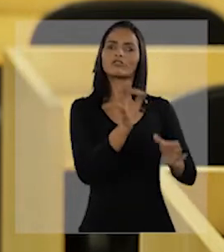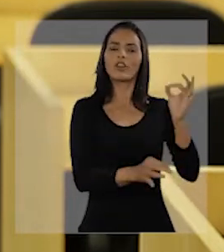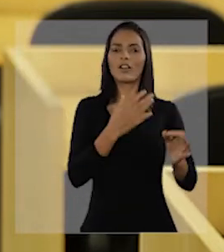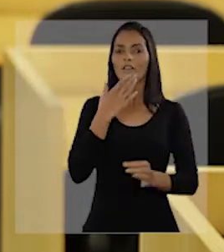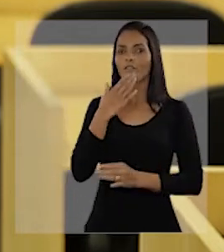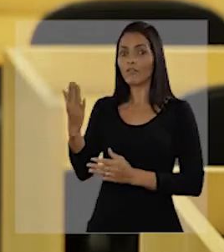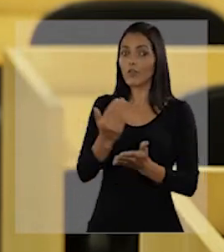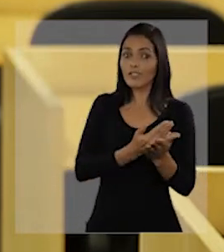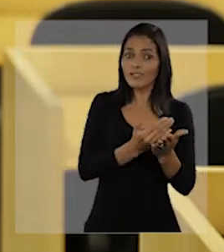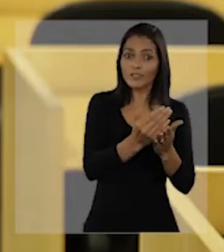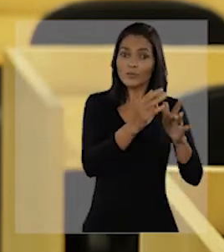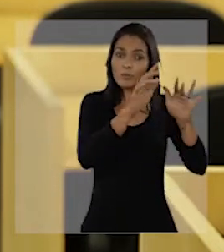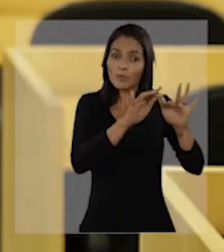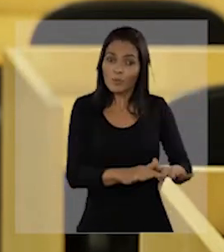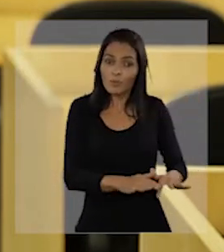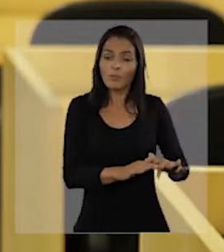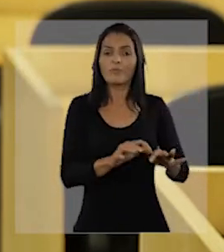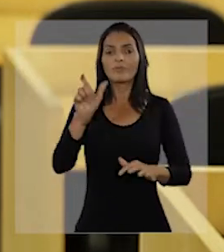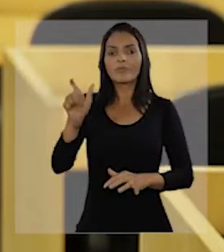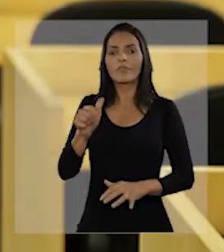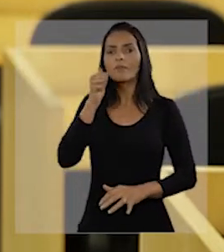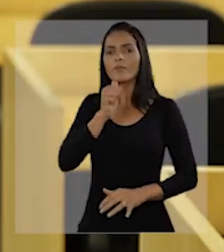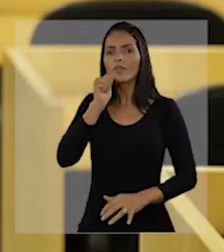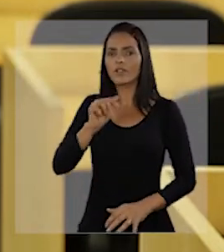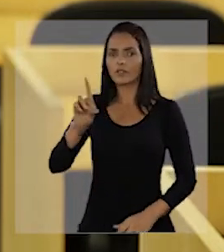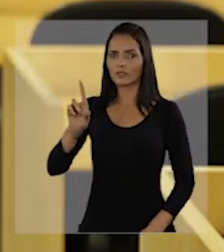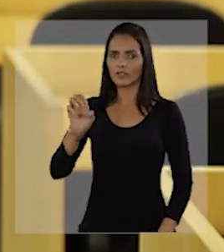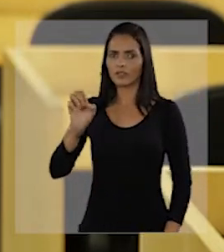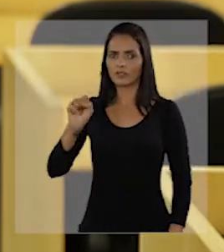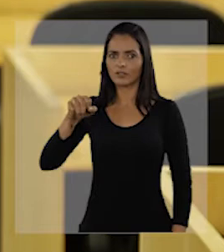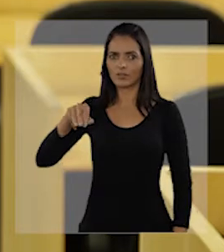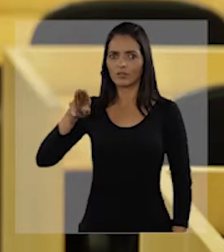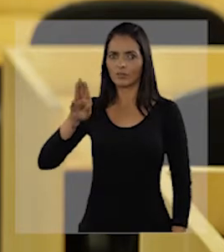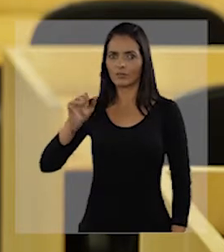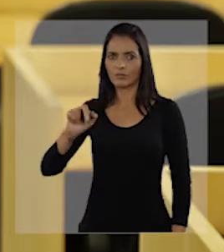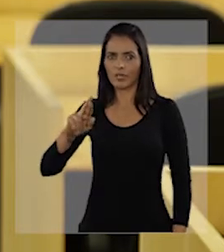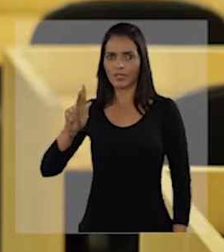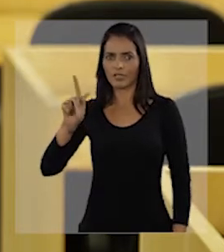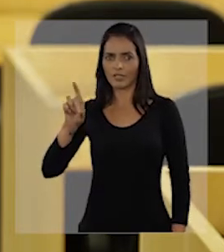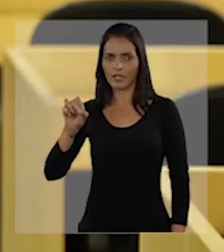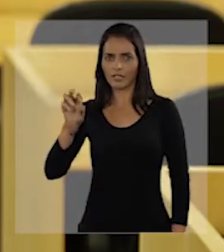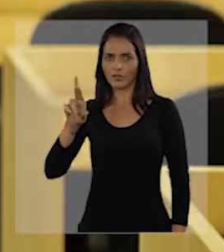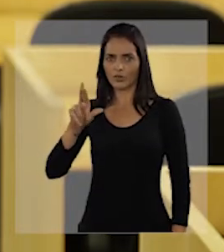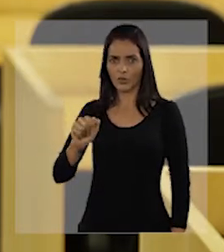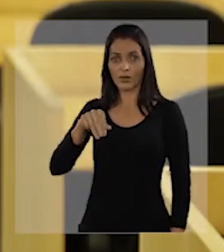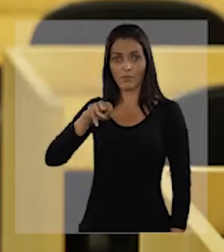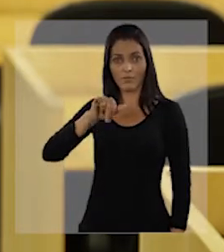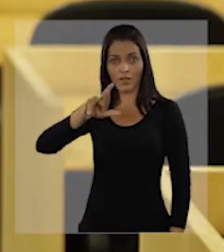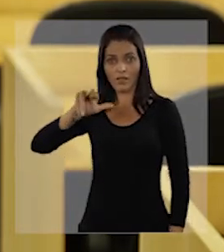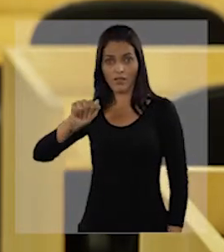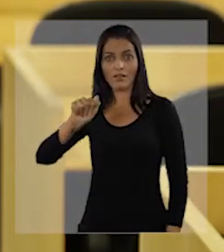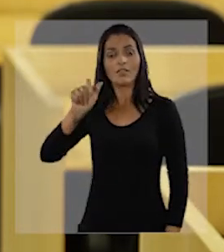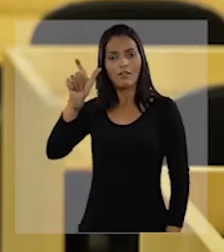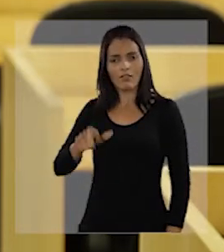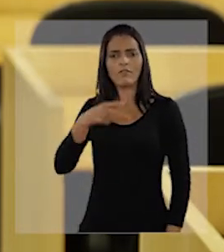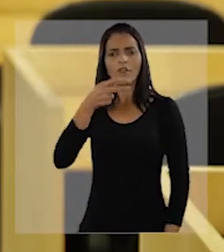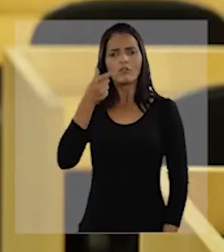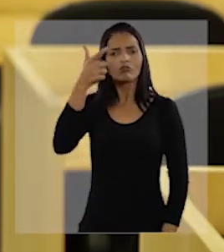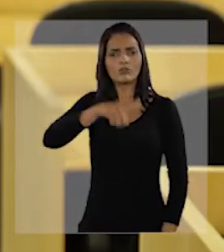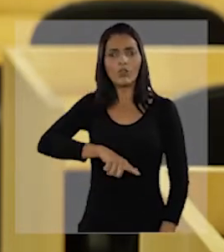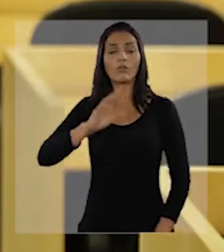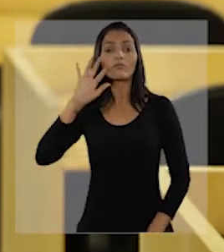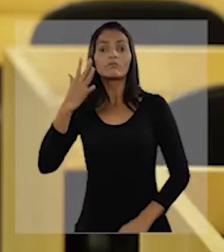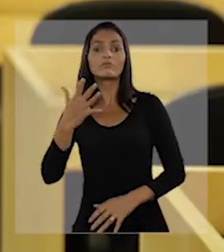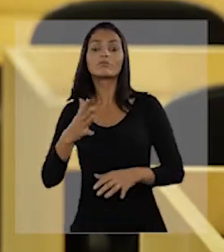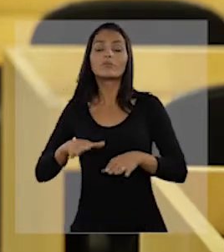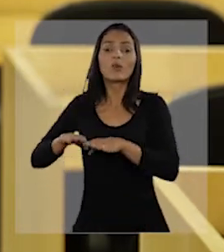seu favor no início do processo. A desembargadora Maria Helena Povos reafirmou o entendimento unânime do Tribunal de